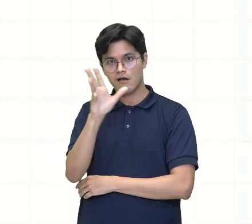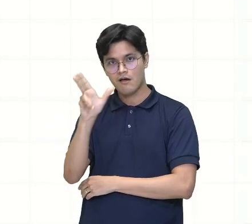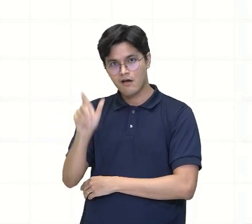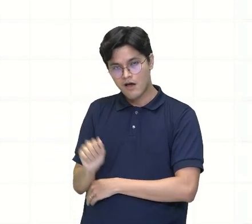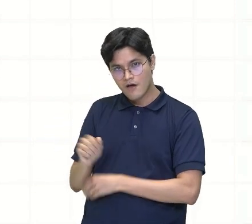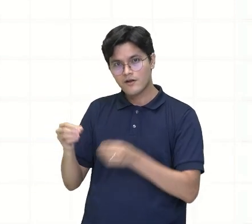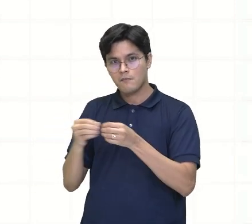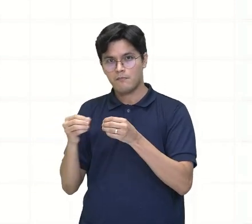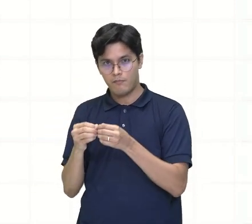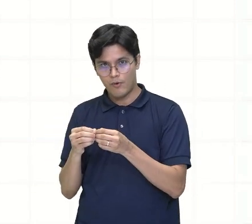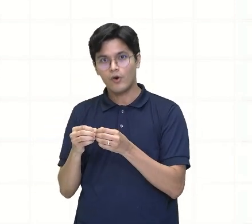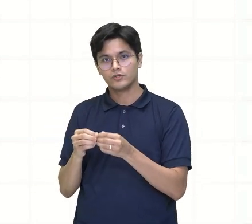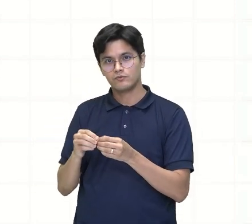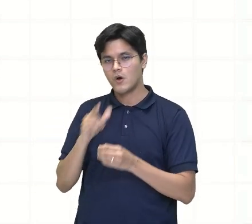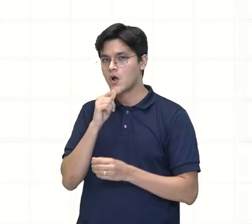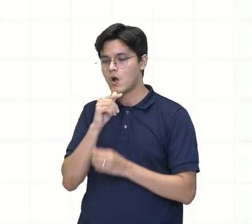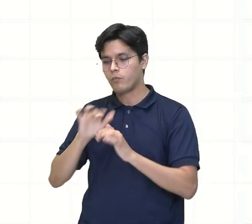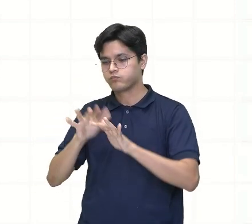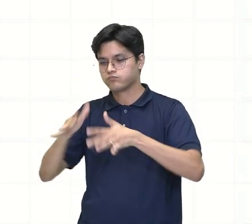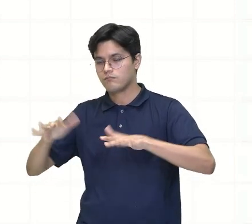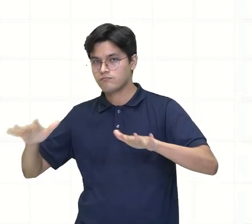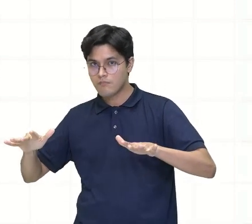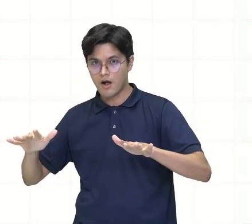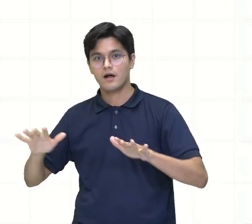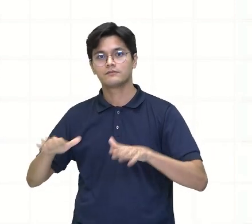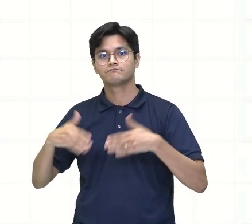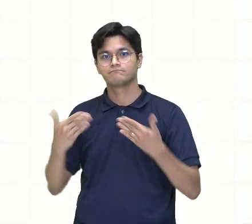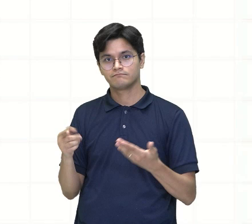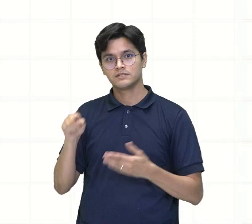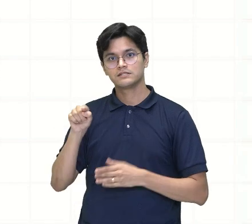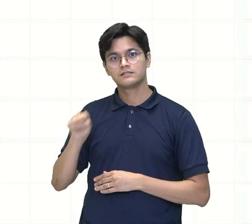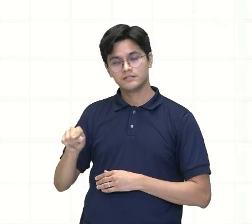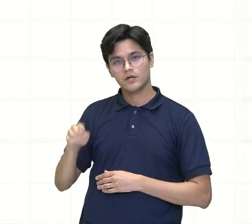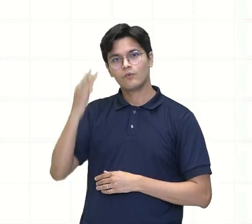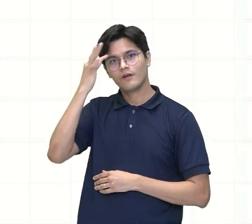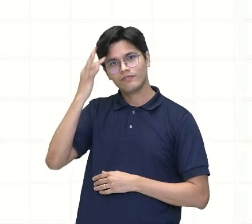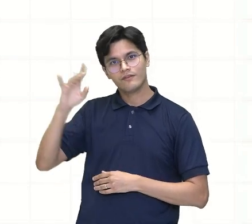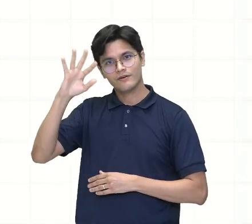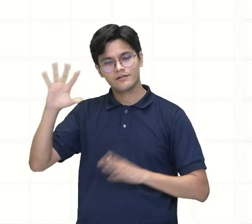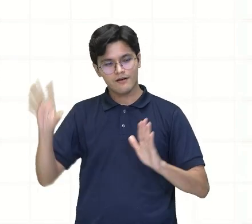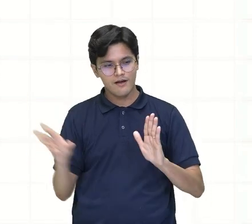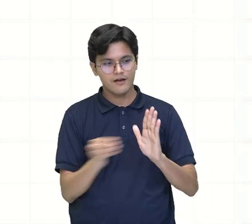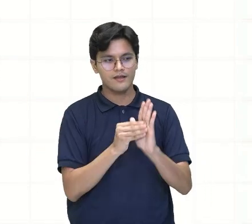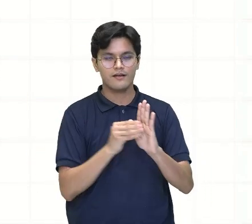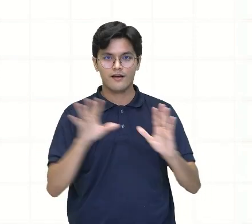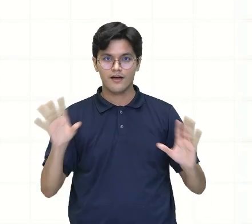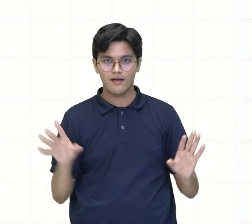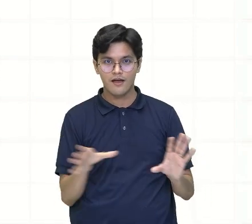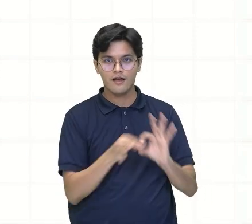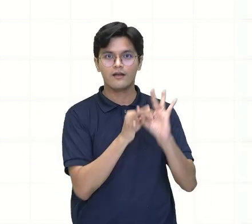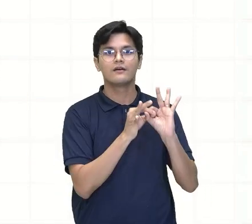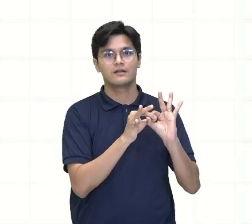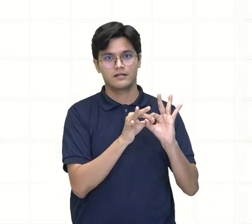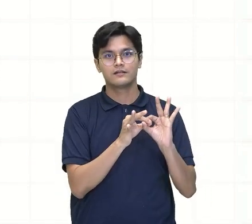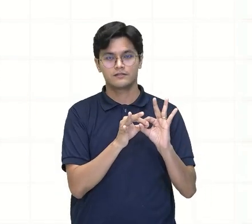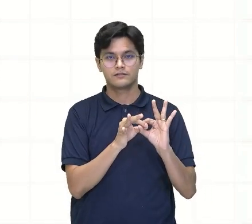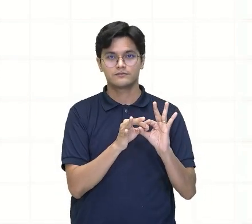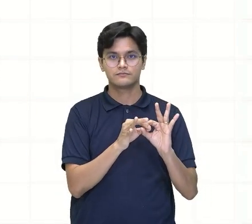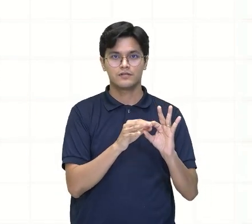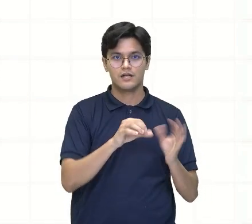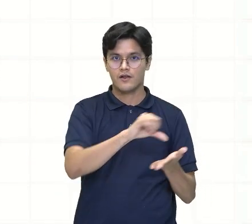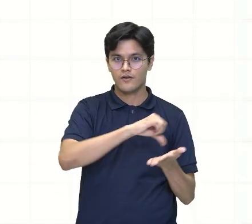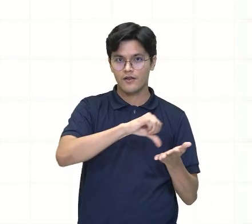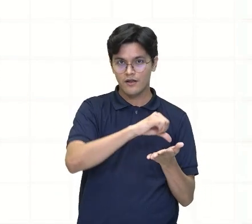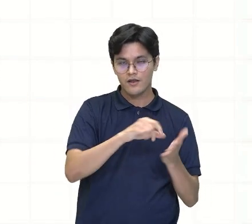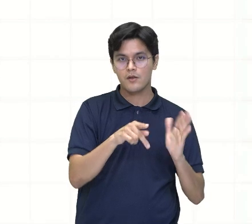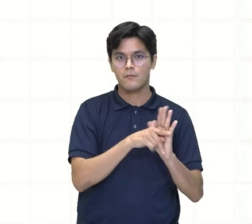A teoria camita foi agregada à cartografia de Cláudio Ptolomeu e à cosmologia cristã, e